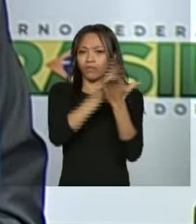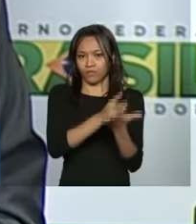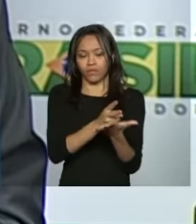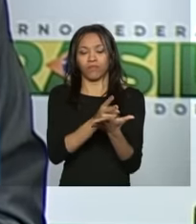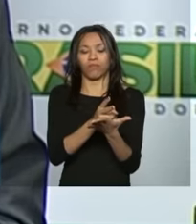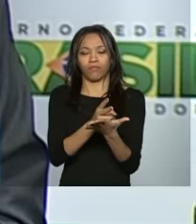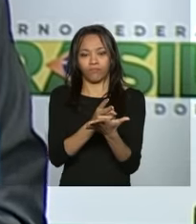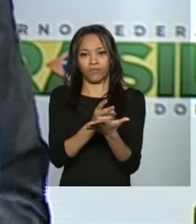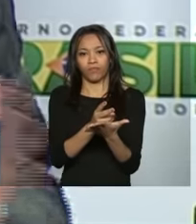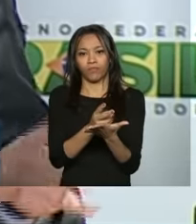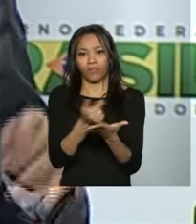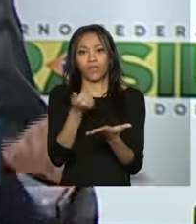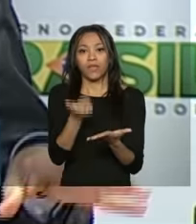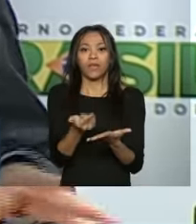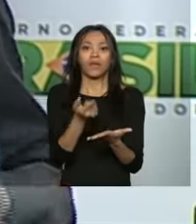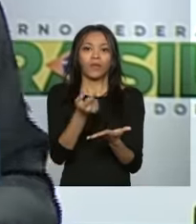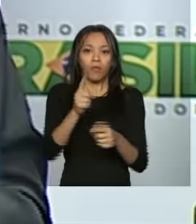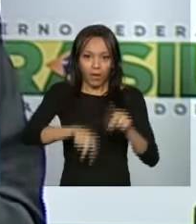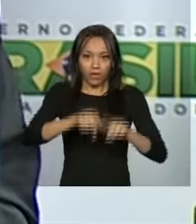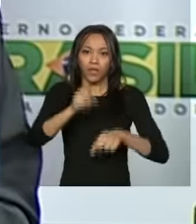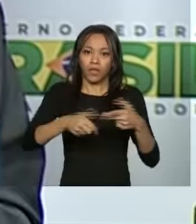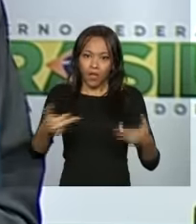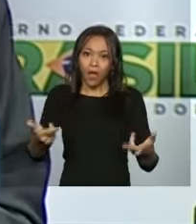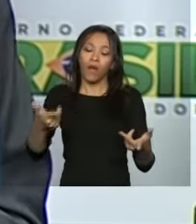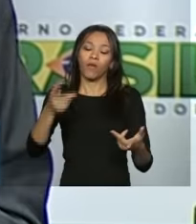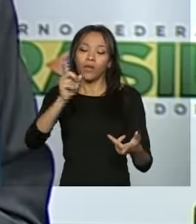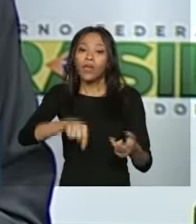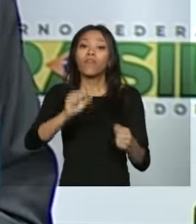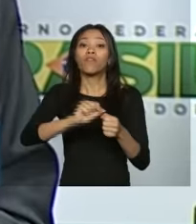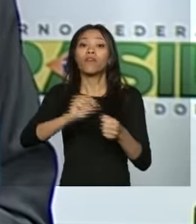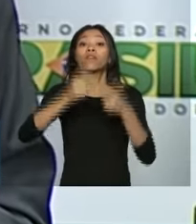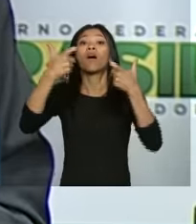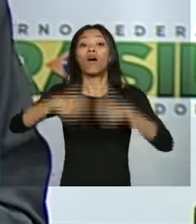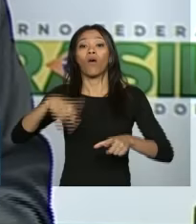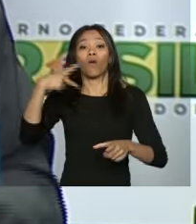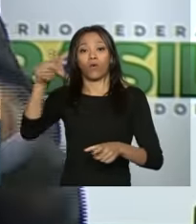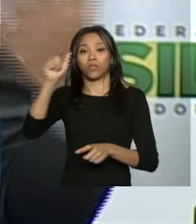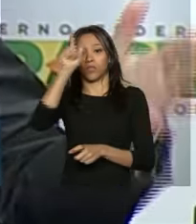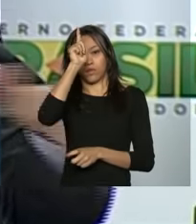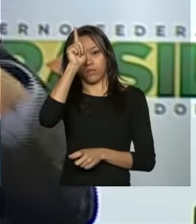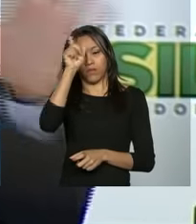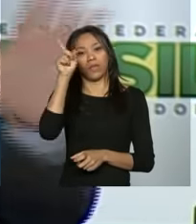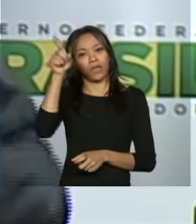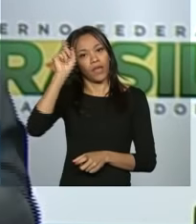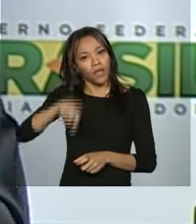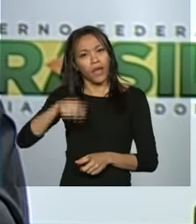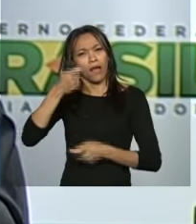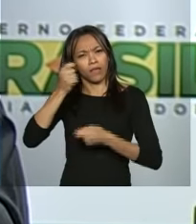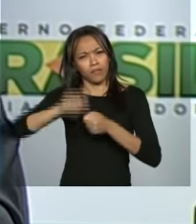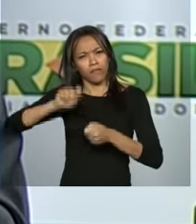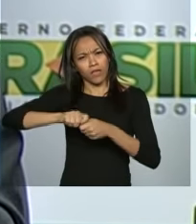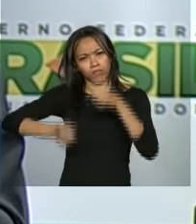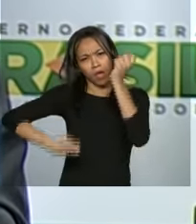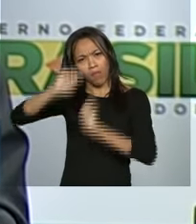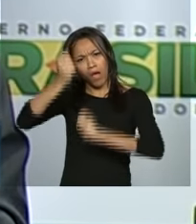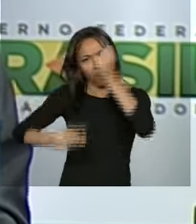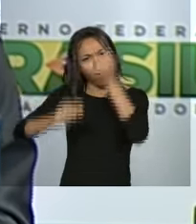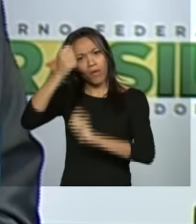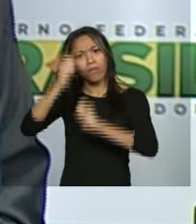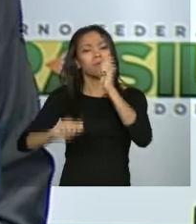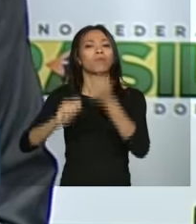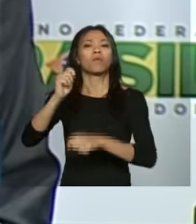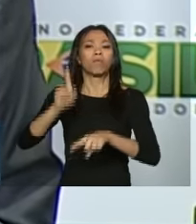eh esse produto especificamente fabricado na própria Alemanha que é talvez a grande produtora mundial de